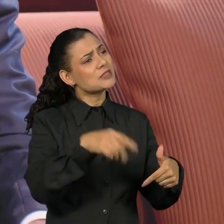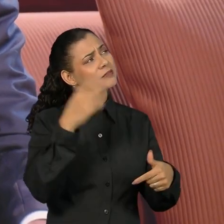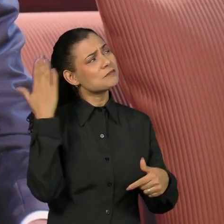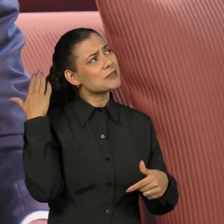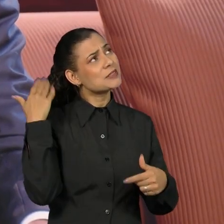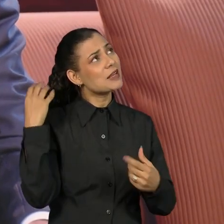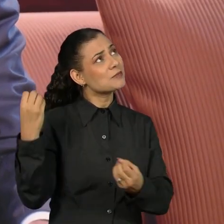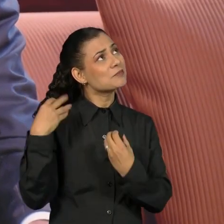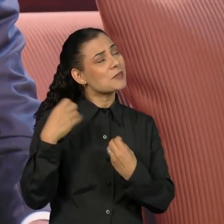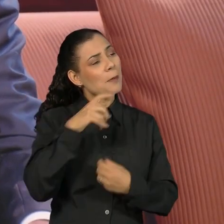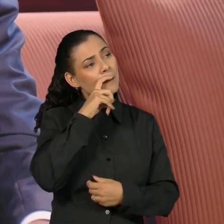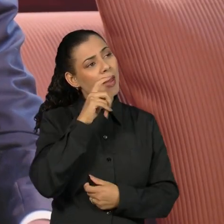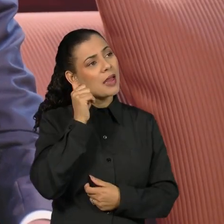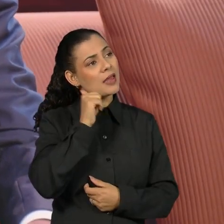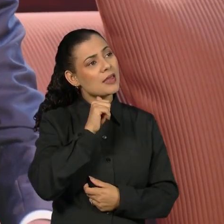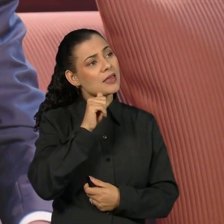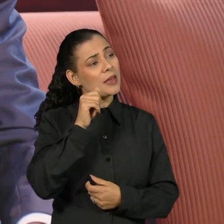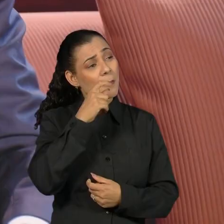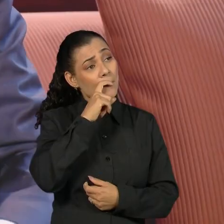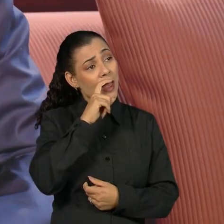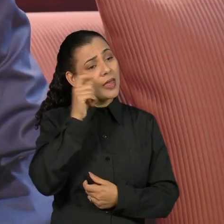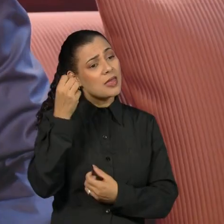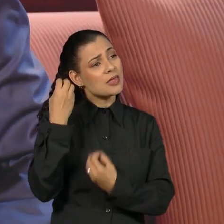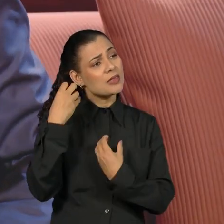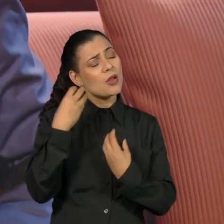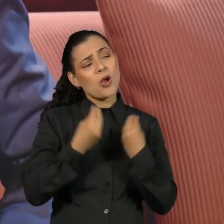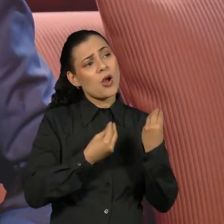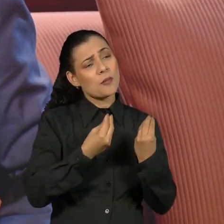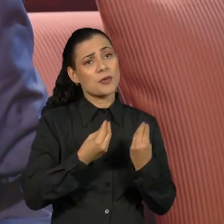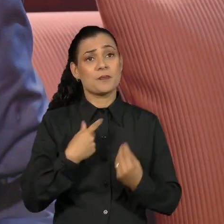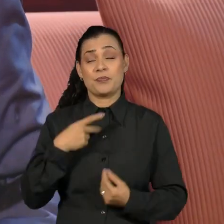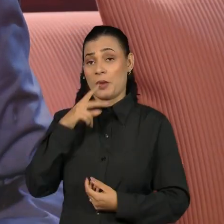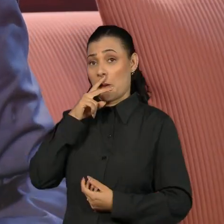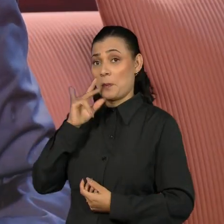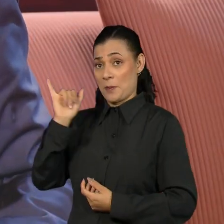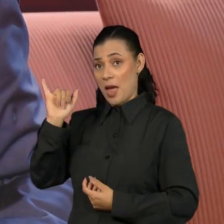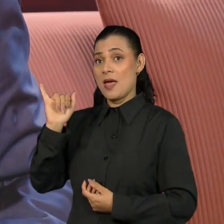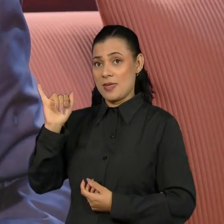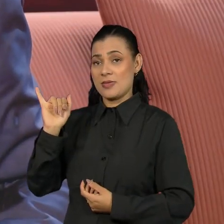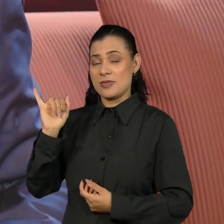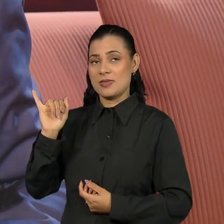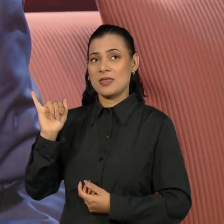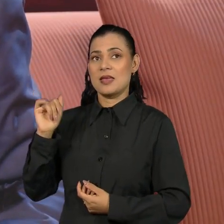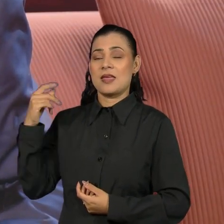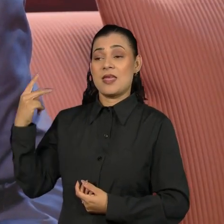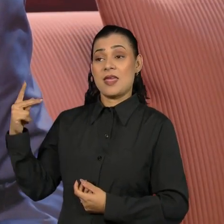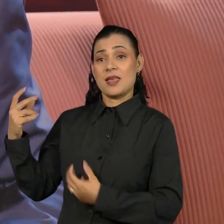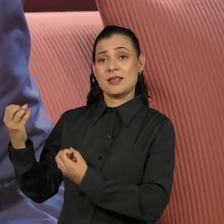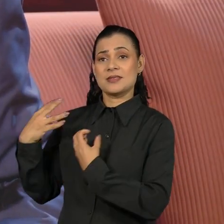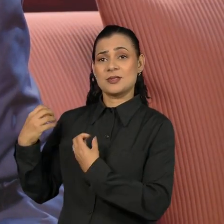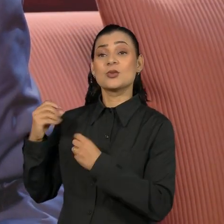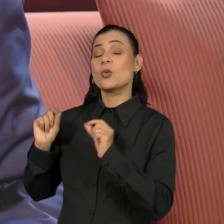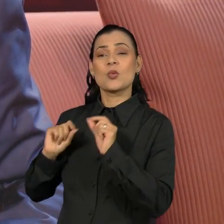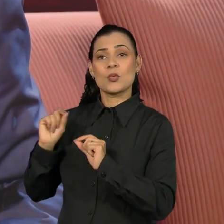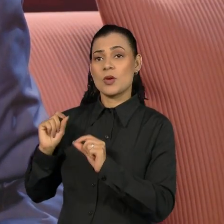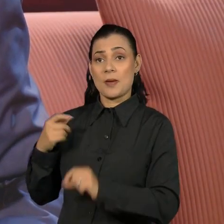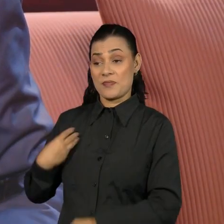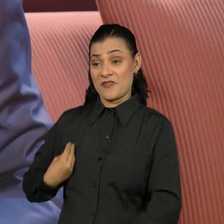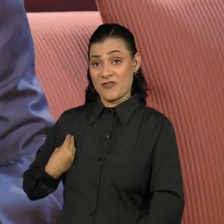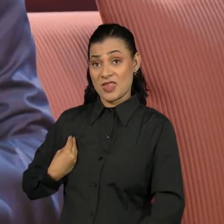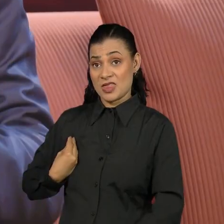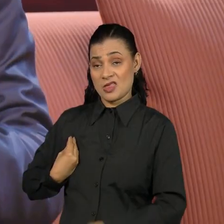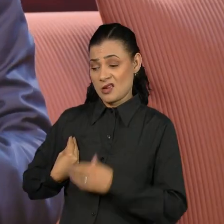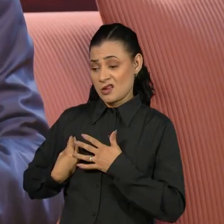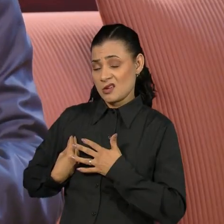ensinamentos que o seu pai te passava? Olha, o meu saudoso pai, Chalita, ele dizia, na vida não